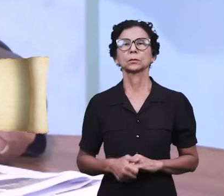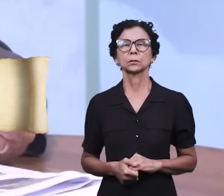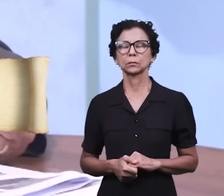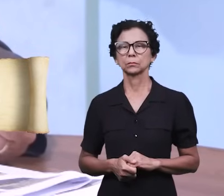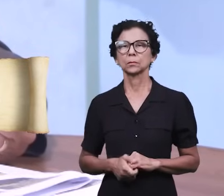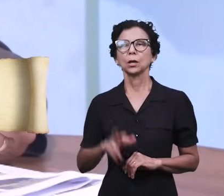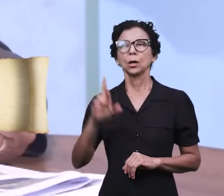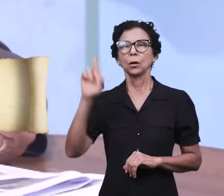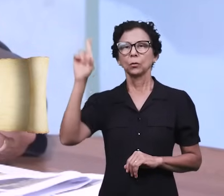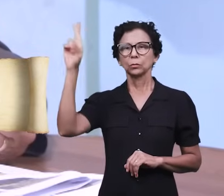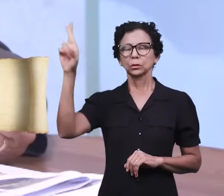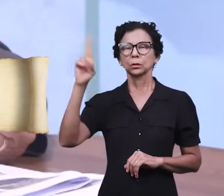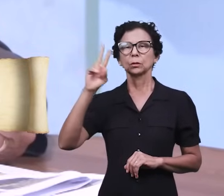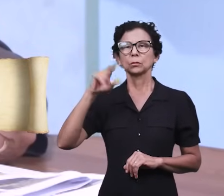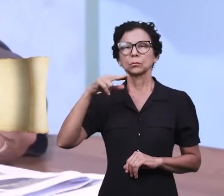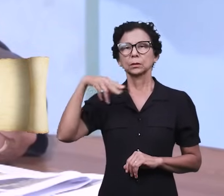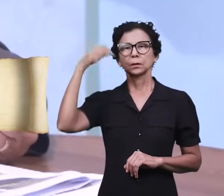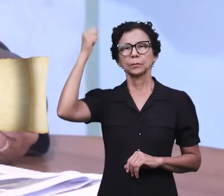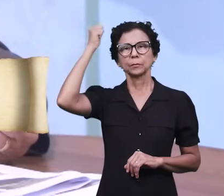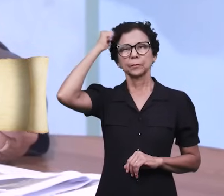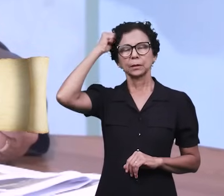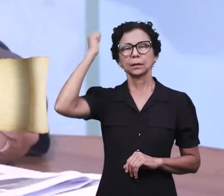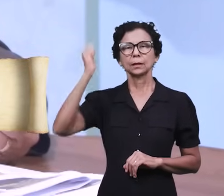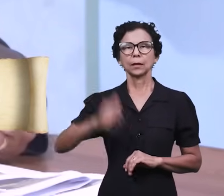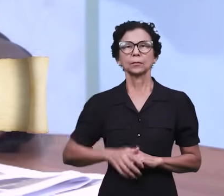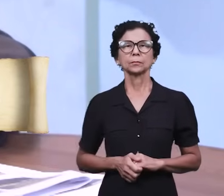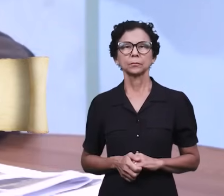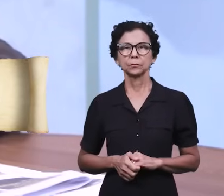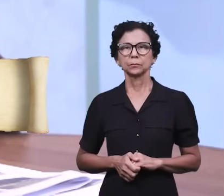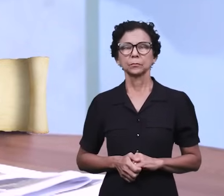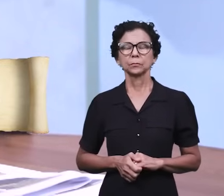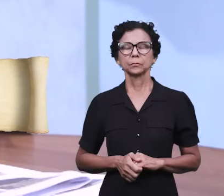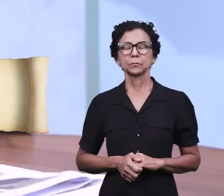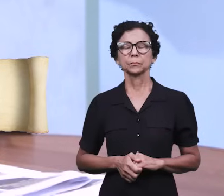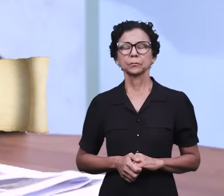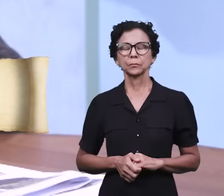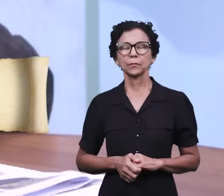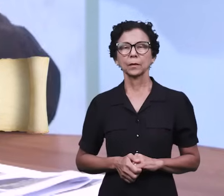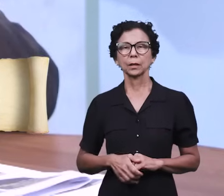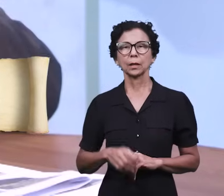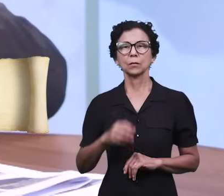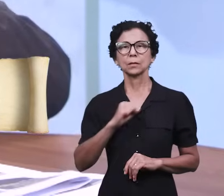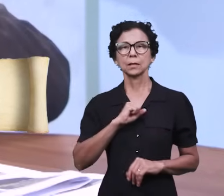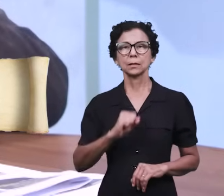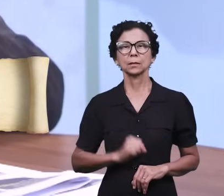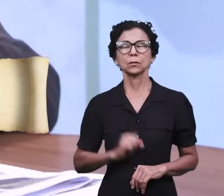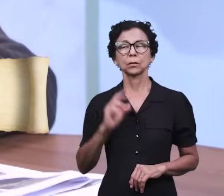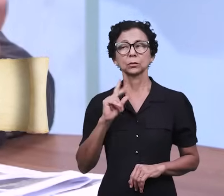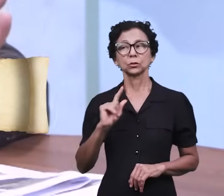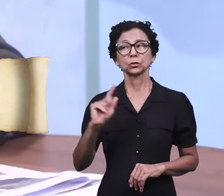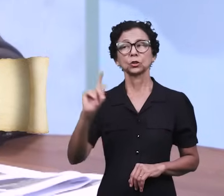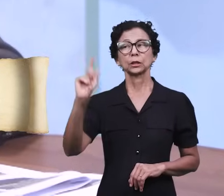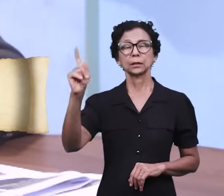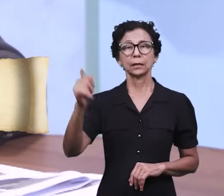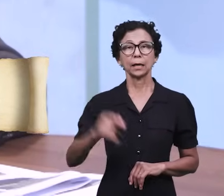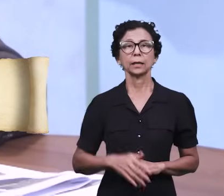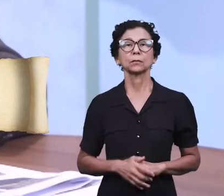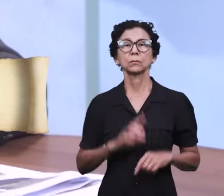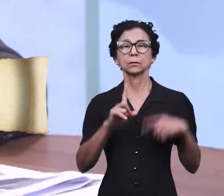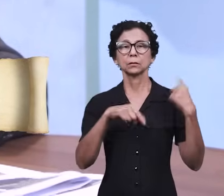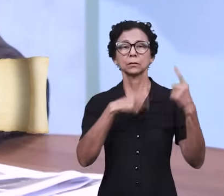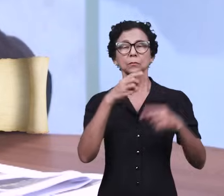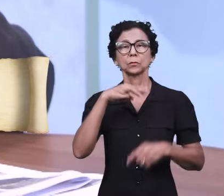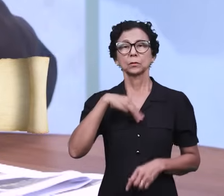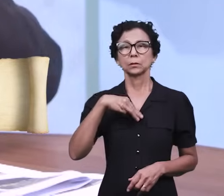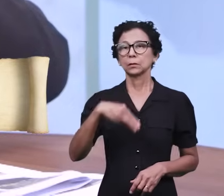Tu és um sacerdote eterno, segundo a ordem de Melquisedeque. Então ele conhecia muito bem a história de